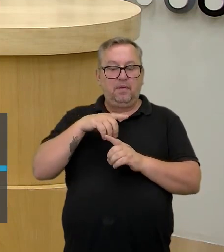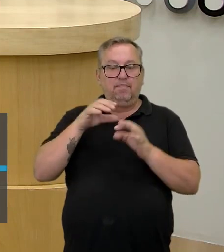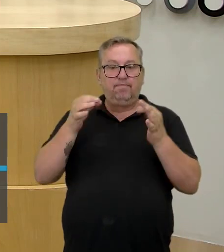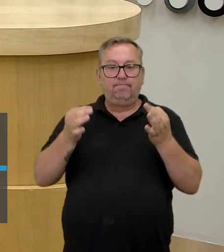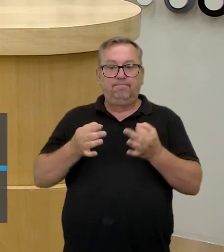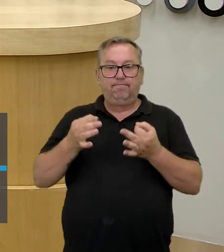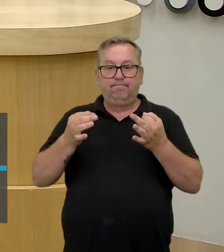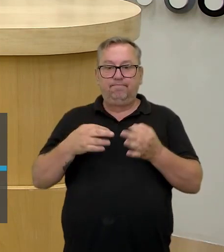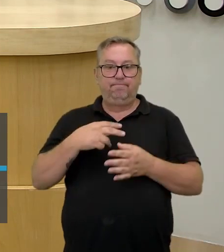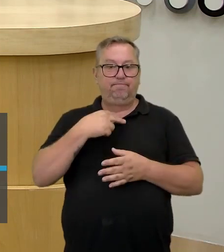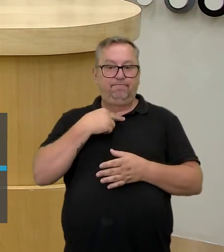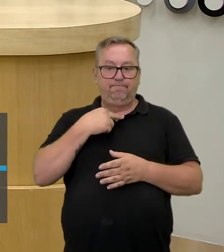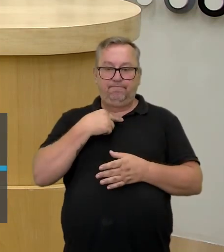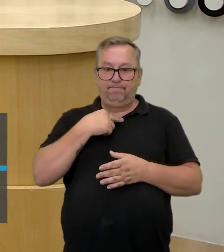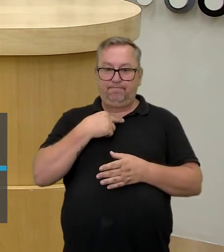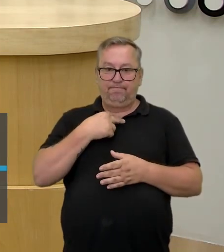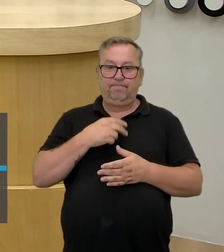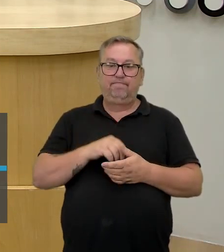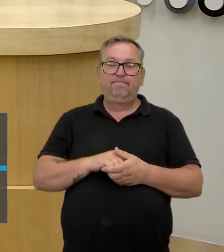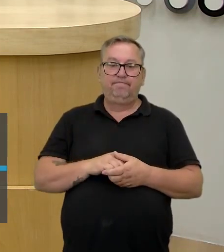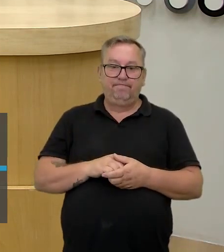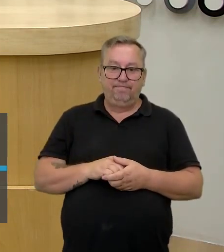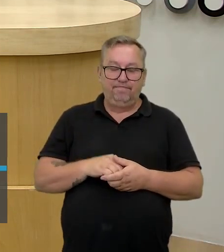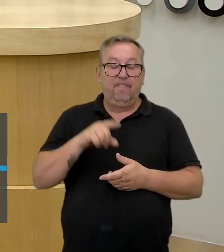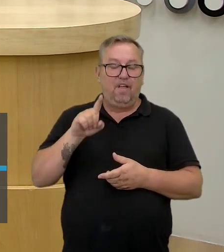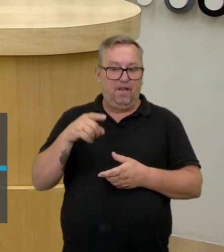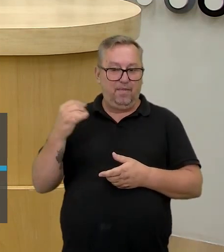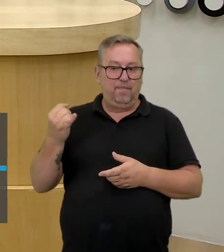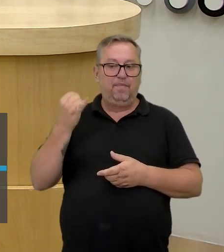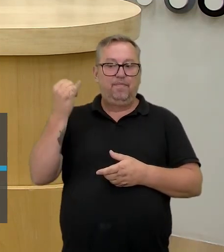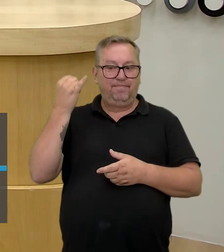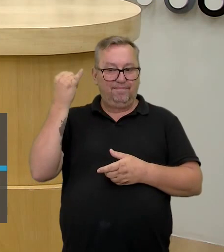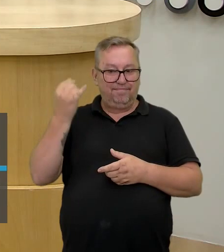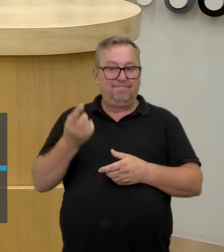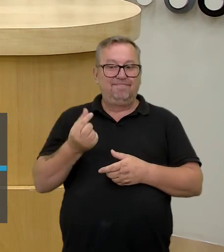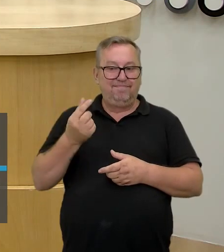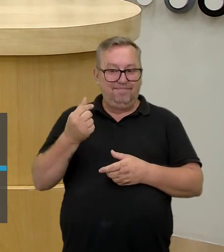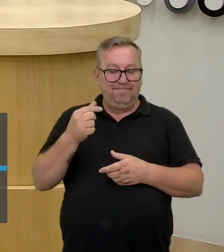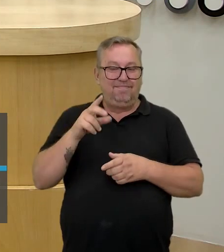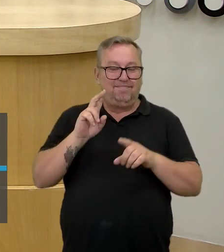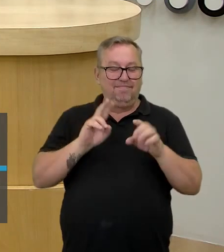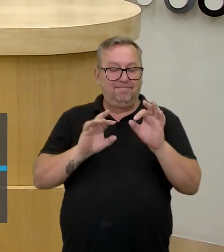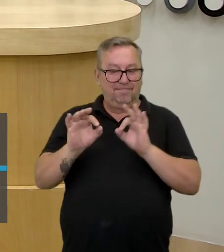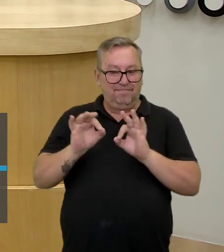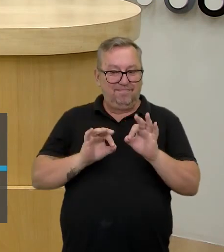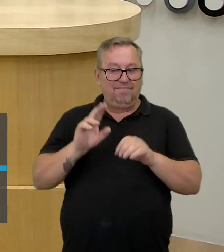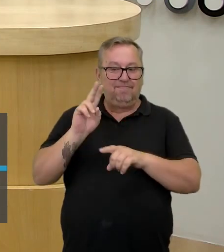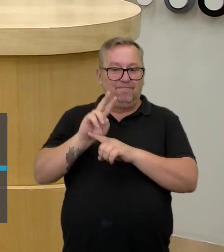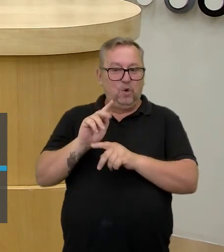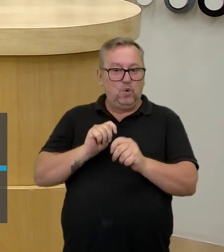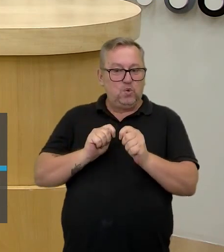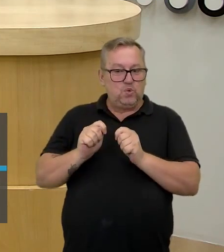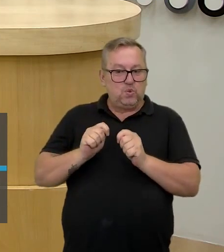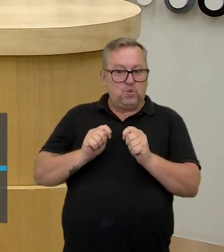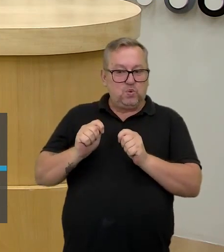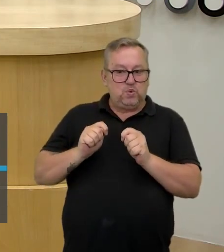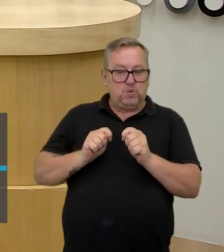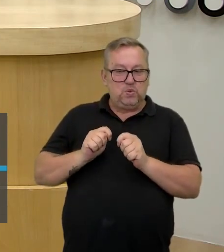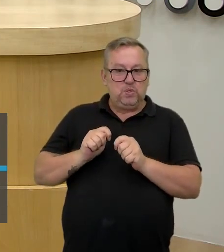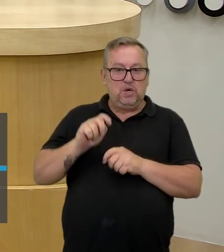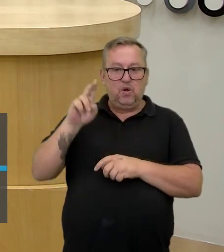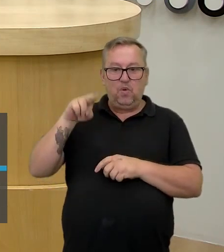né? E você não pode estourar. Regra fundamental em matemática e em economia você